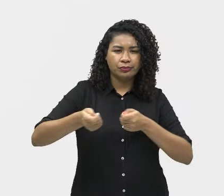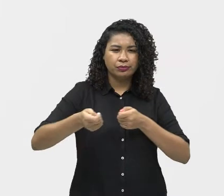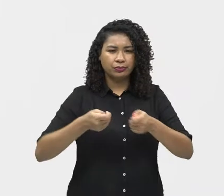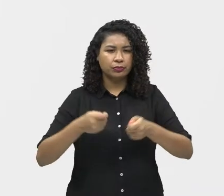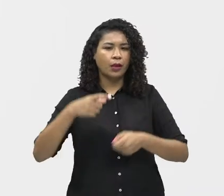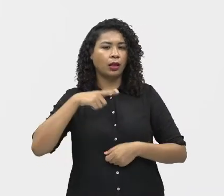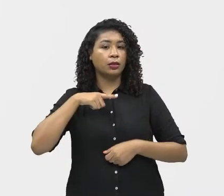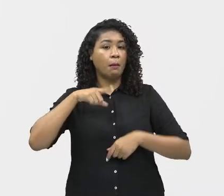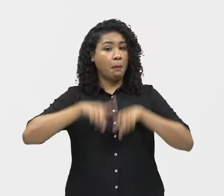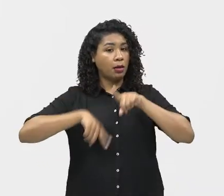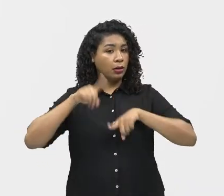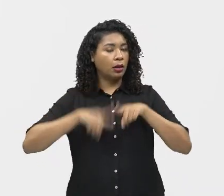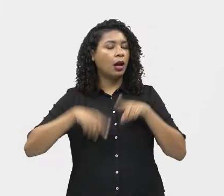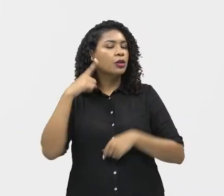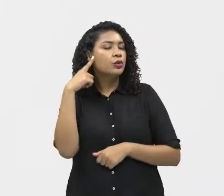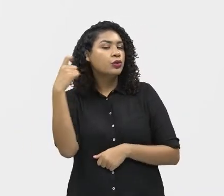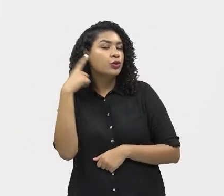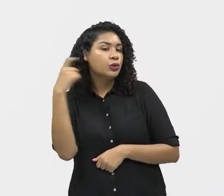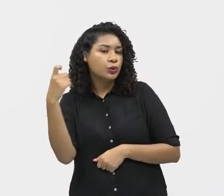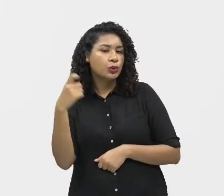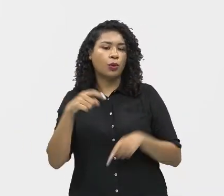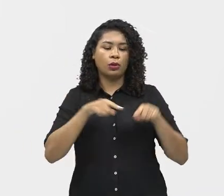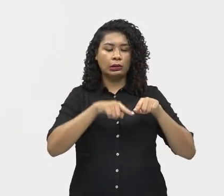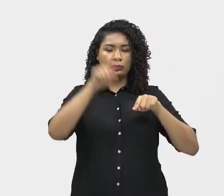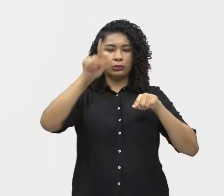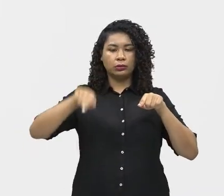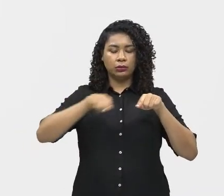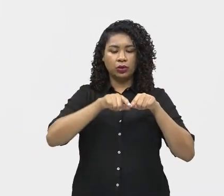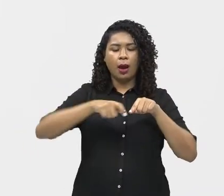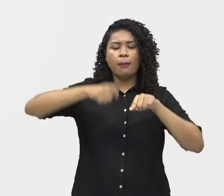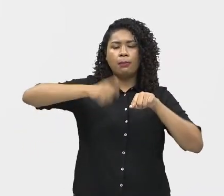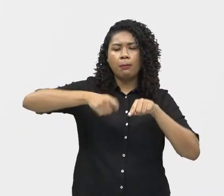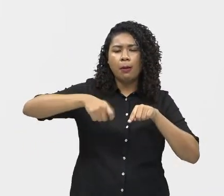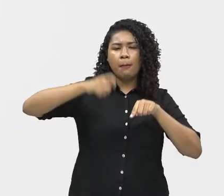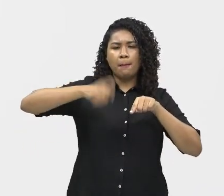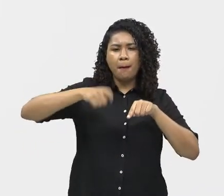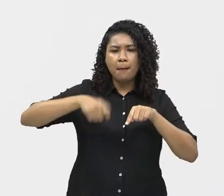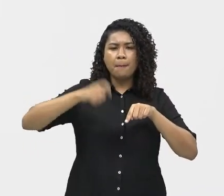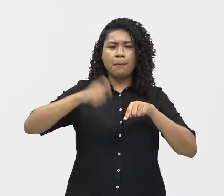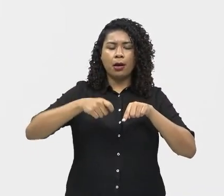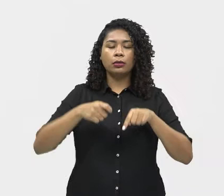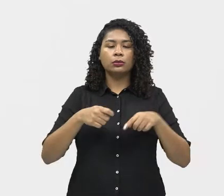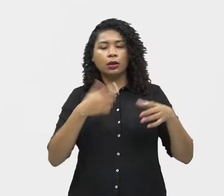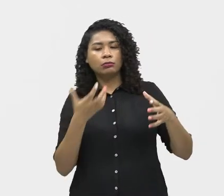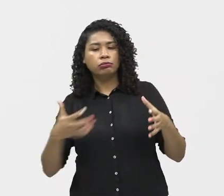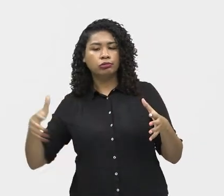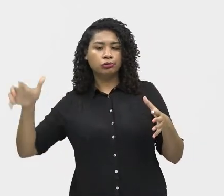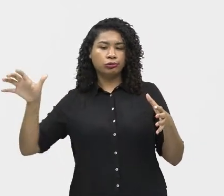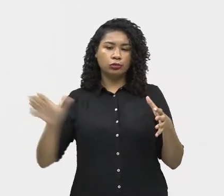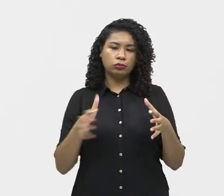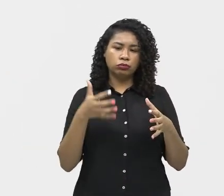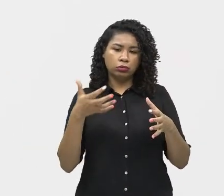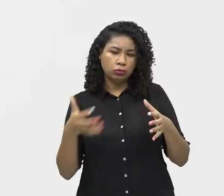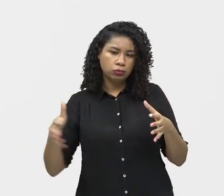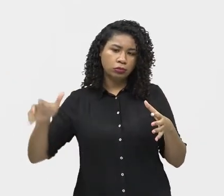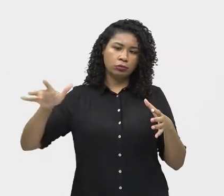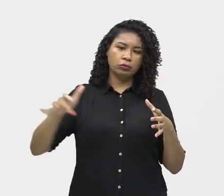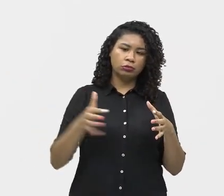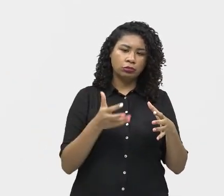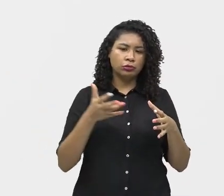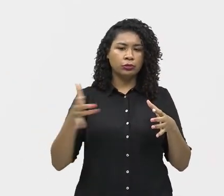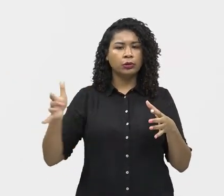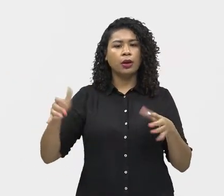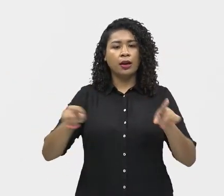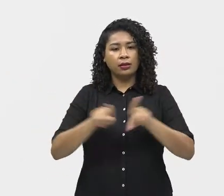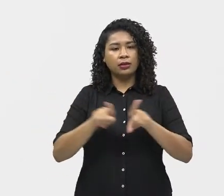seguintes instrumentos musicais: triângulo, sanfona e zambumba. É comemorado em 13 de dezembro,